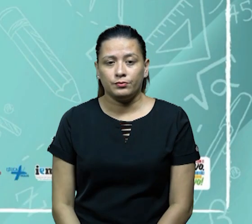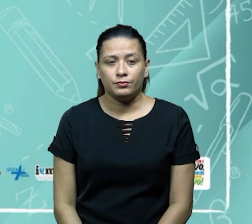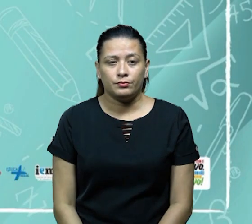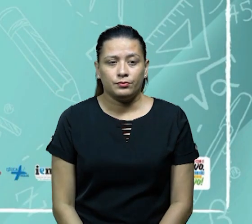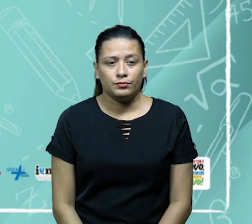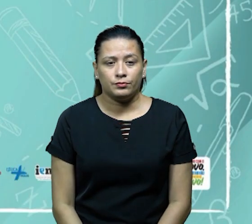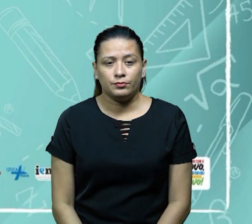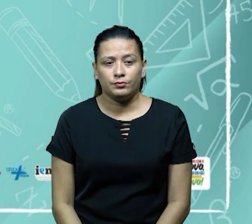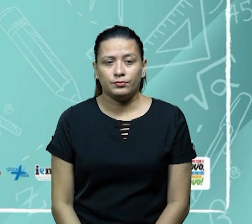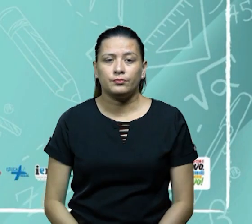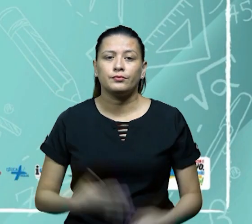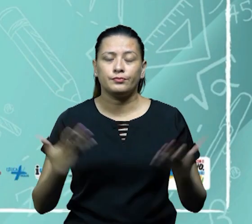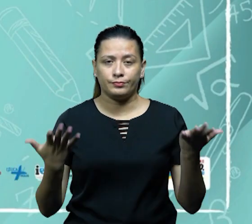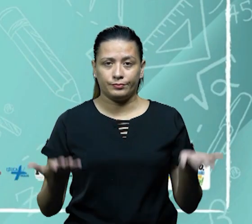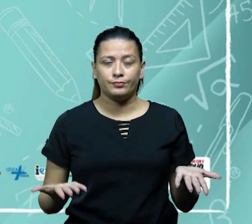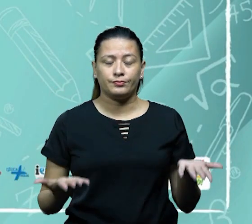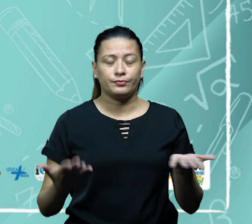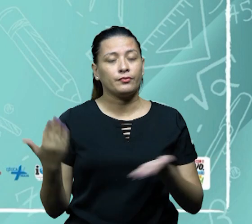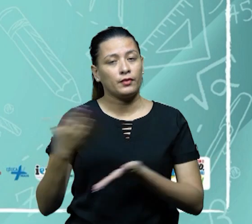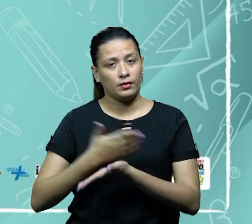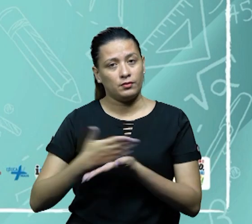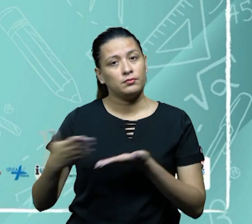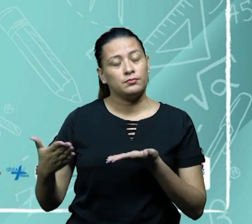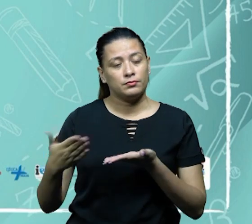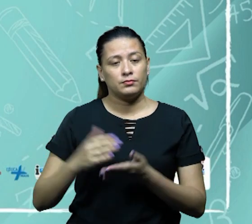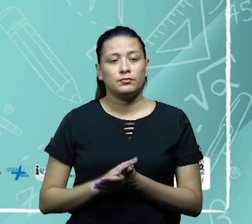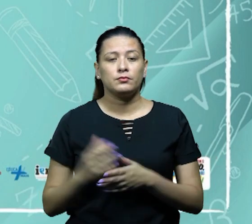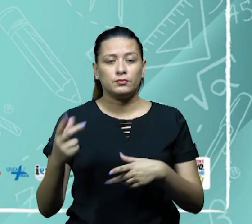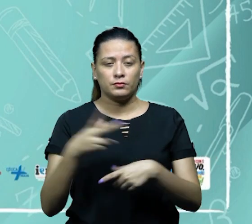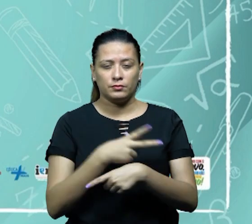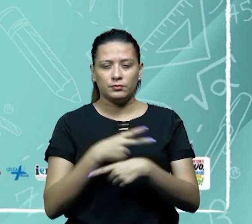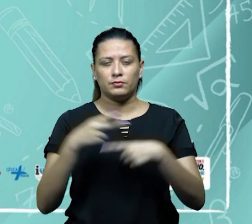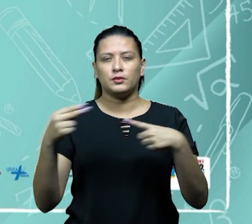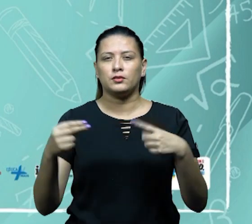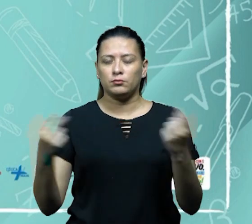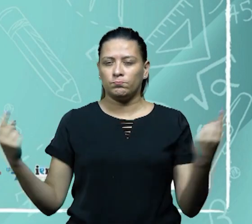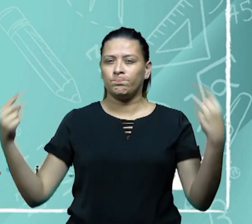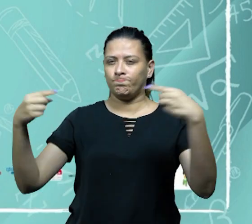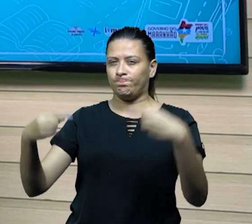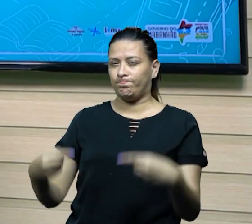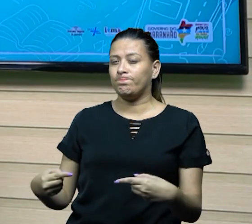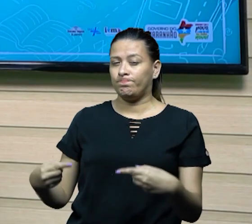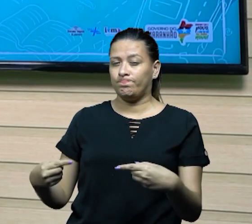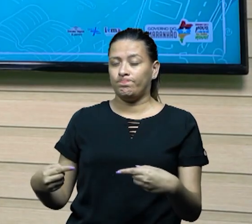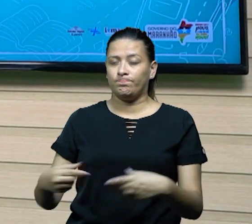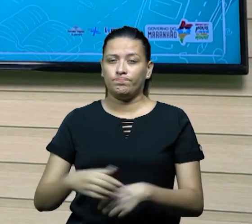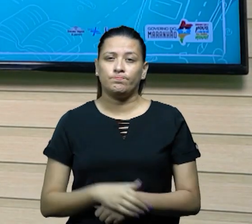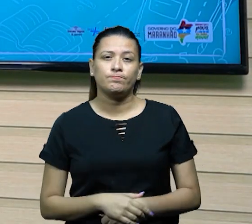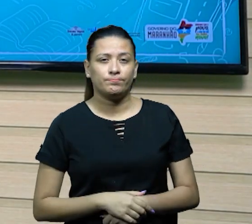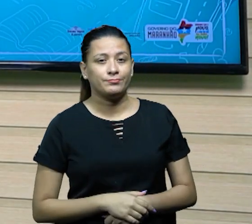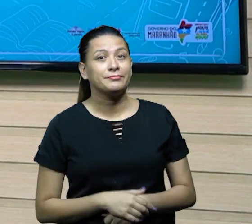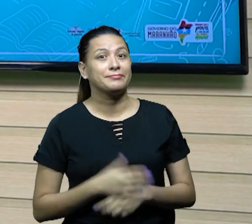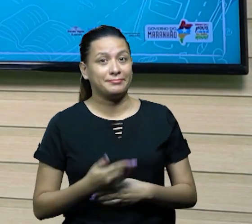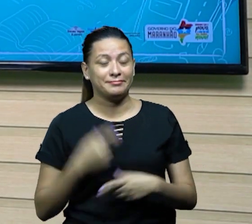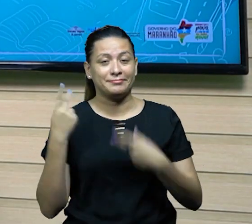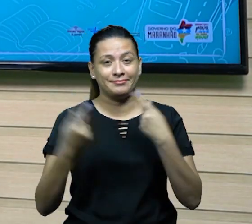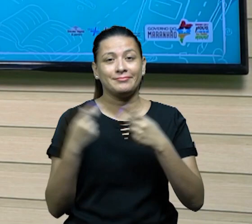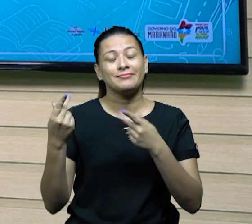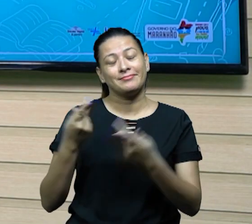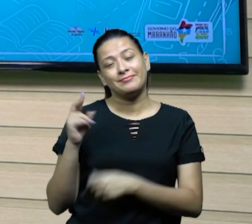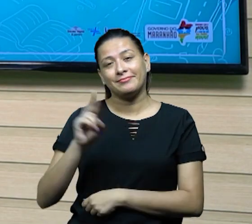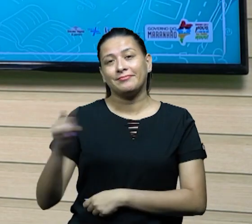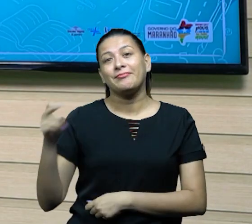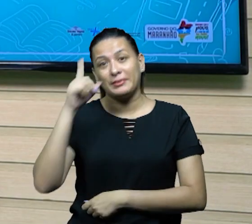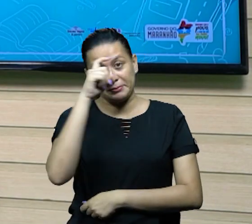a competitividade. Até para falar o nome é difícil, né? Competitividade. Hoje, mais do que nunca, a gente tem que ter